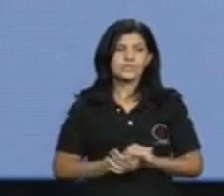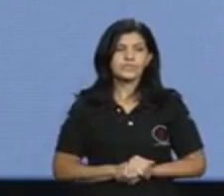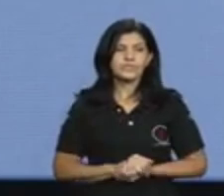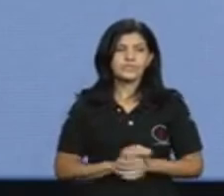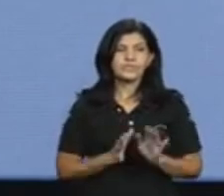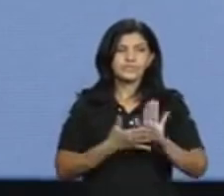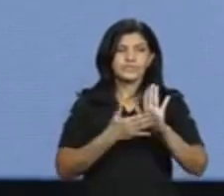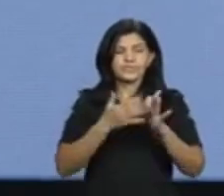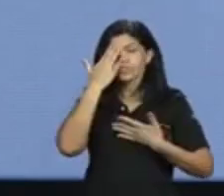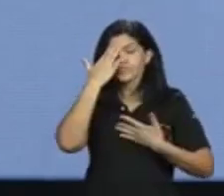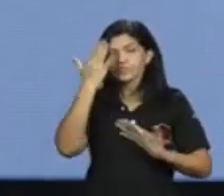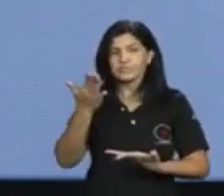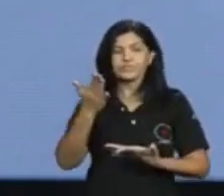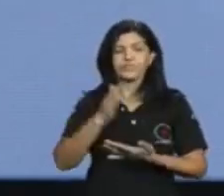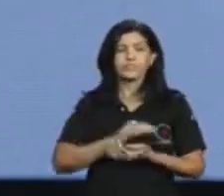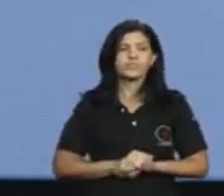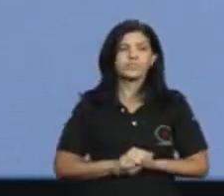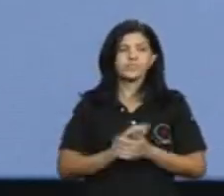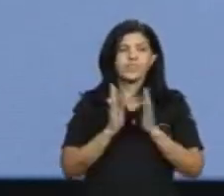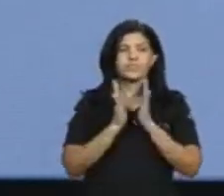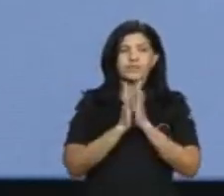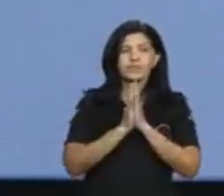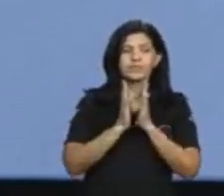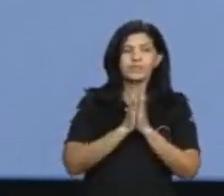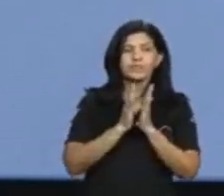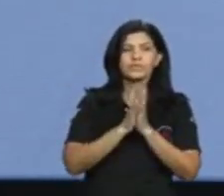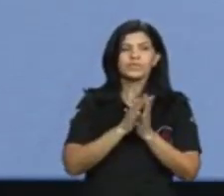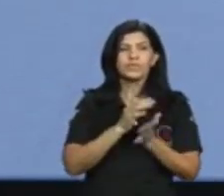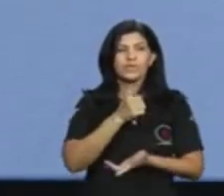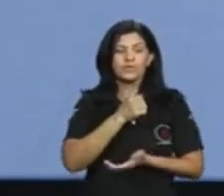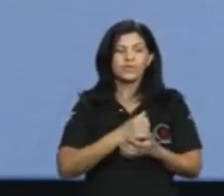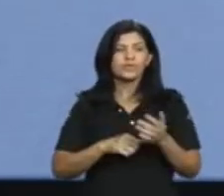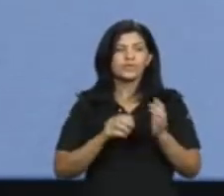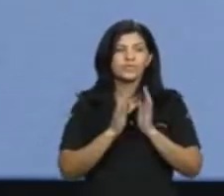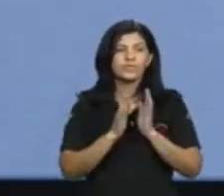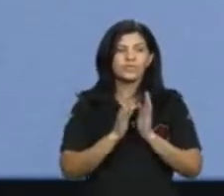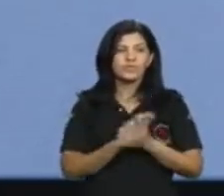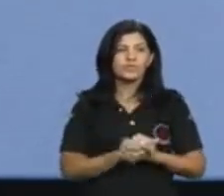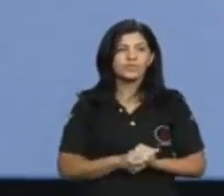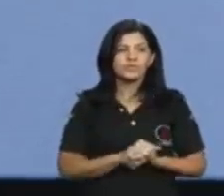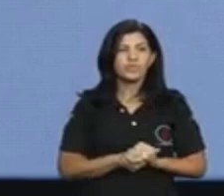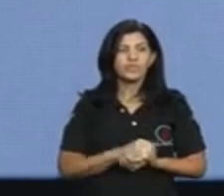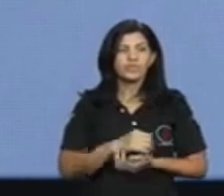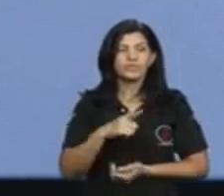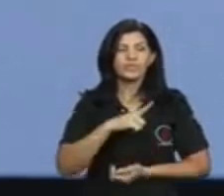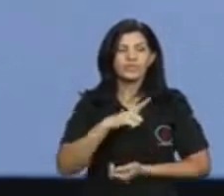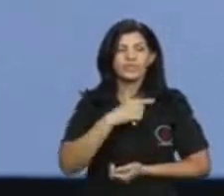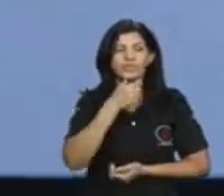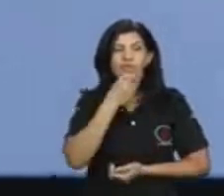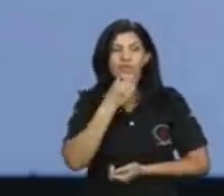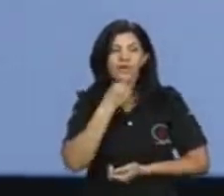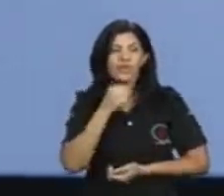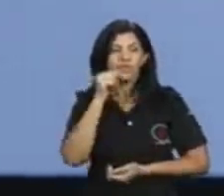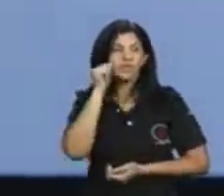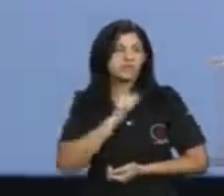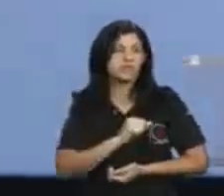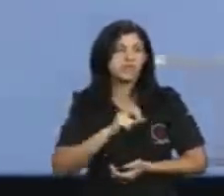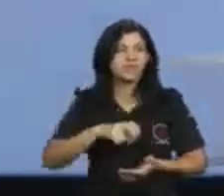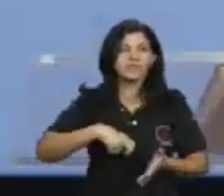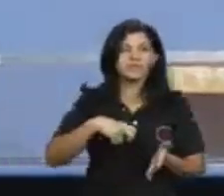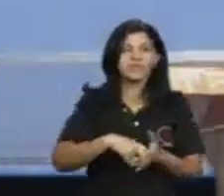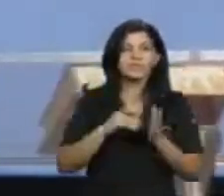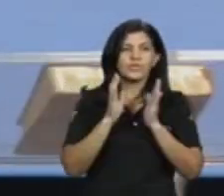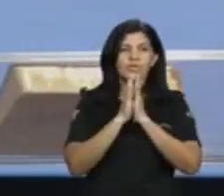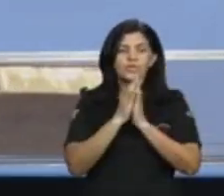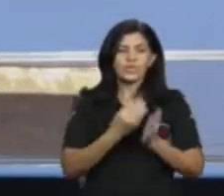Senhor pelas orações, pelas intercessões, porque eu sei que tem homens e mulheres de joelhos orando pelas nossas